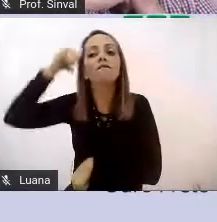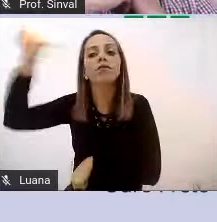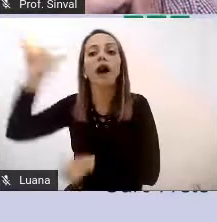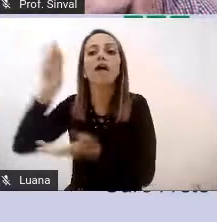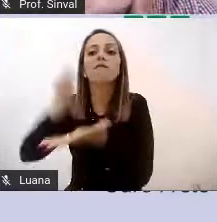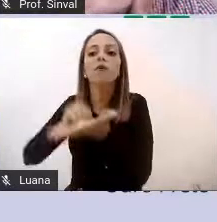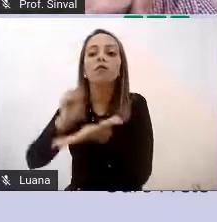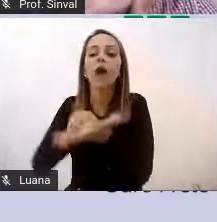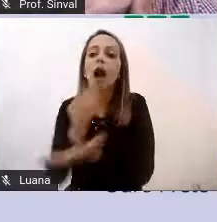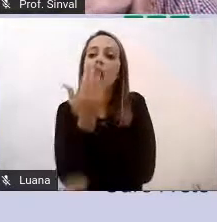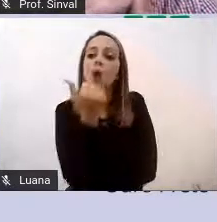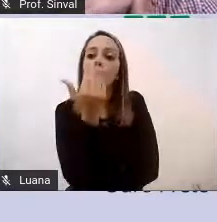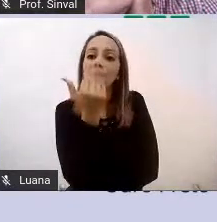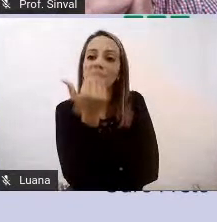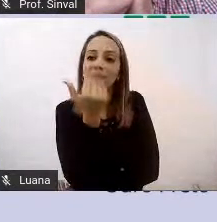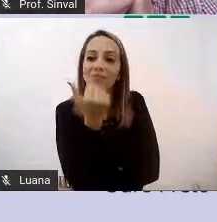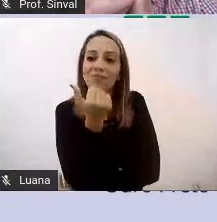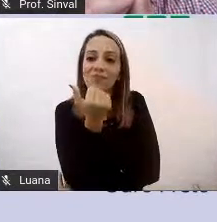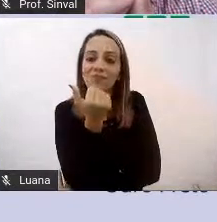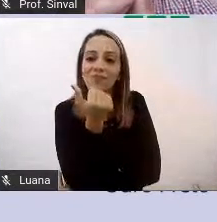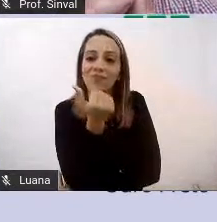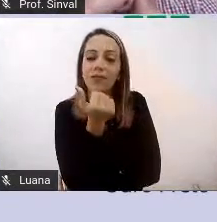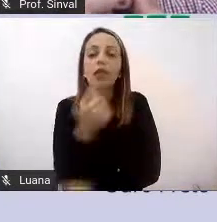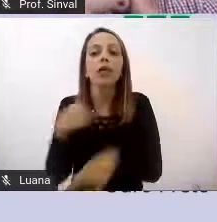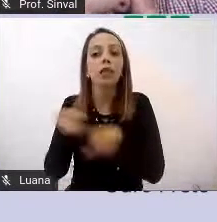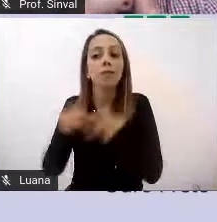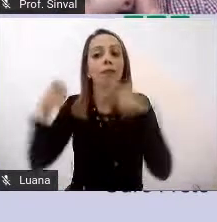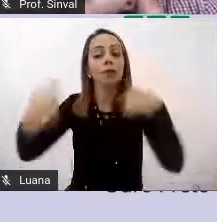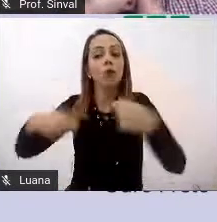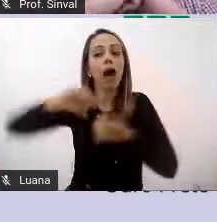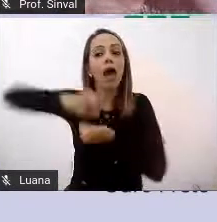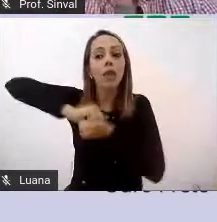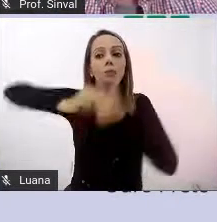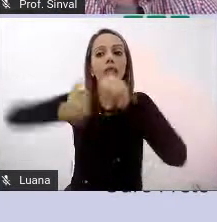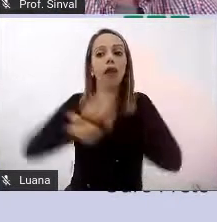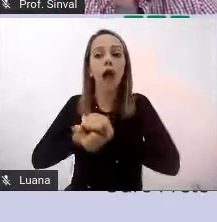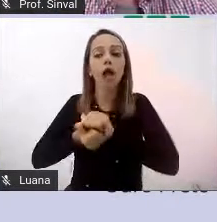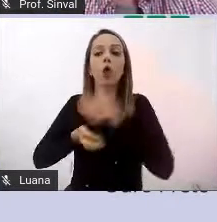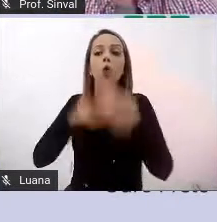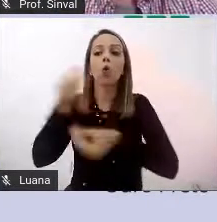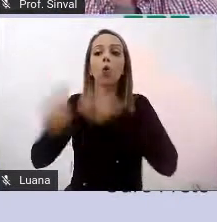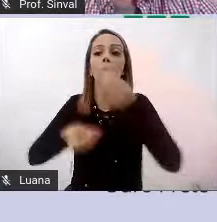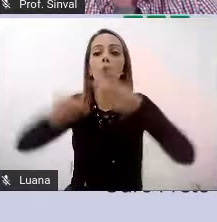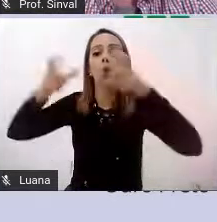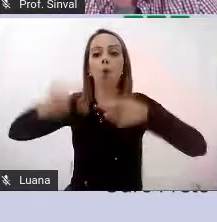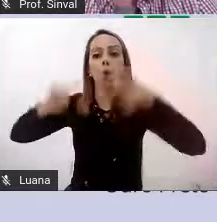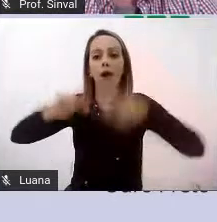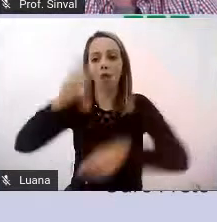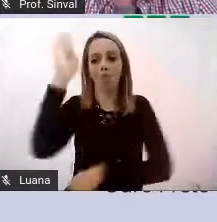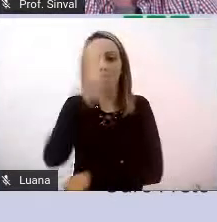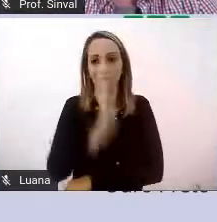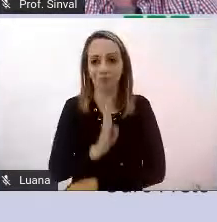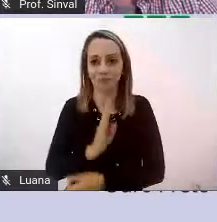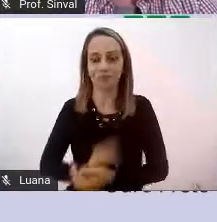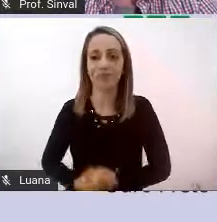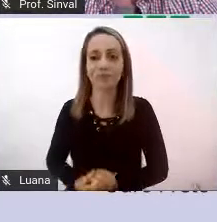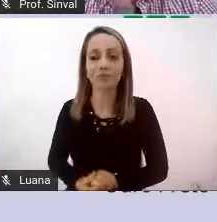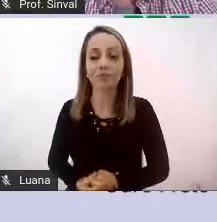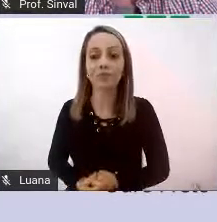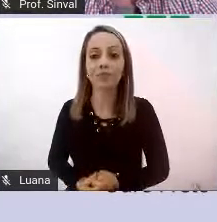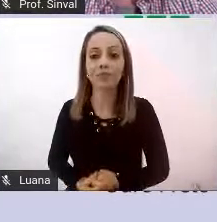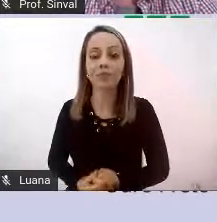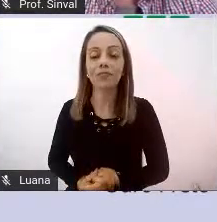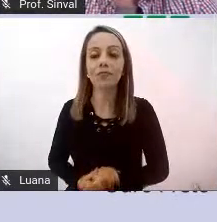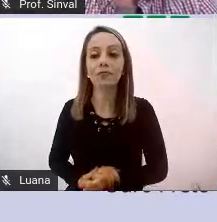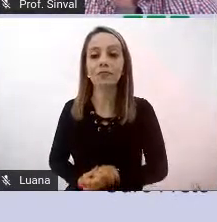invasores holandeses começassem a se adaptar às condições locais. Pode passar, Lu. Então, entre